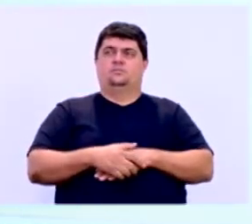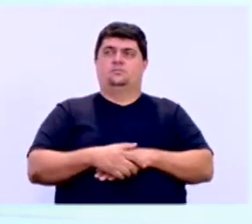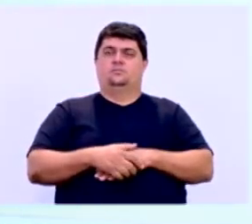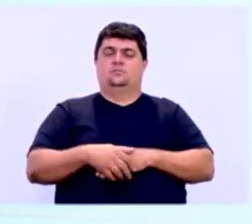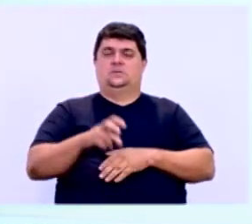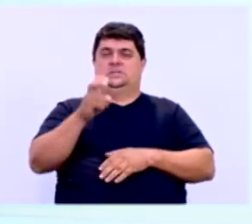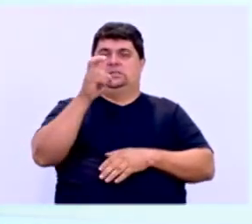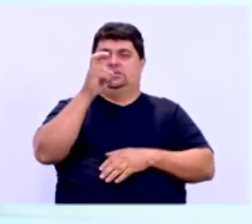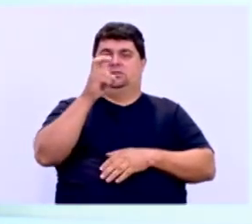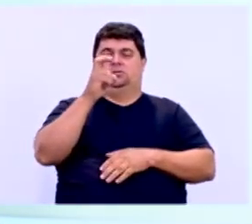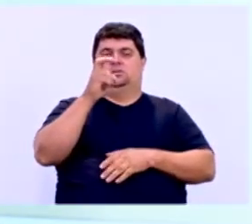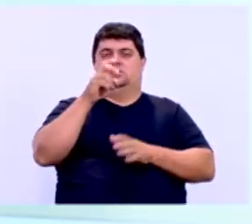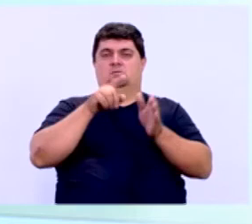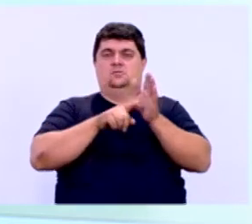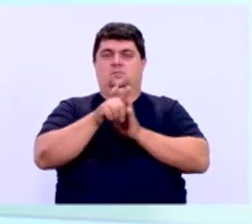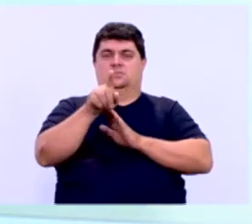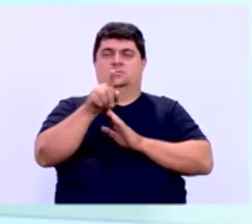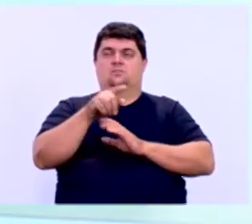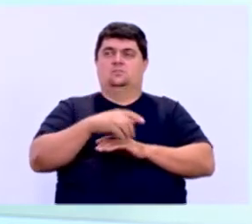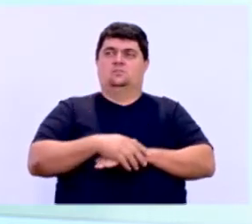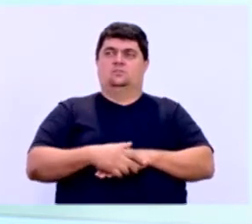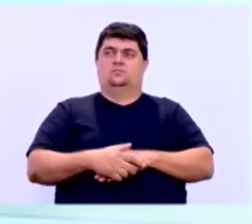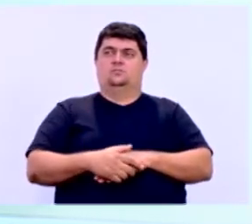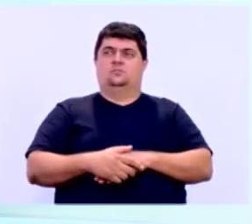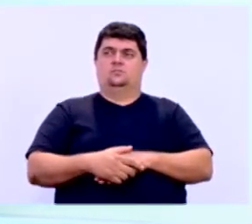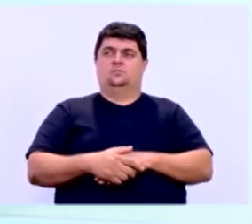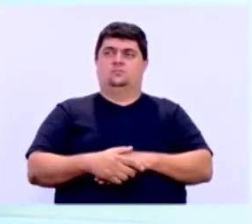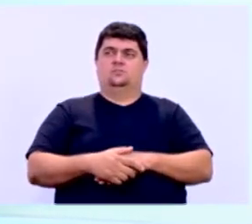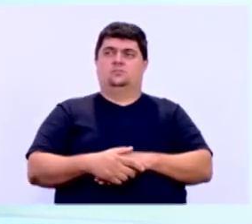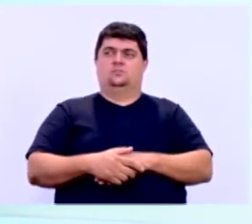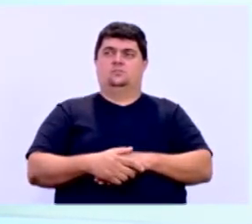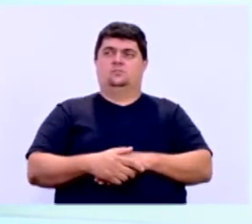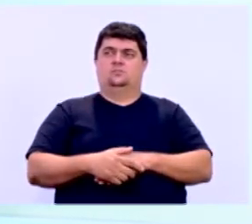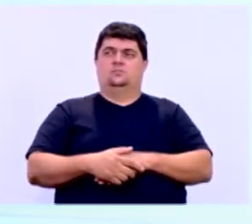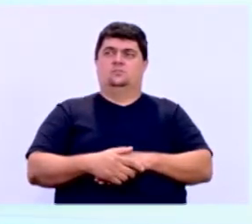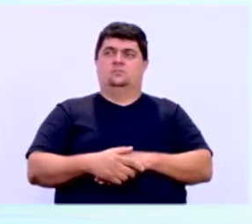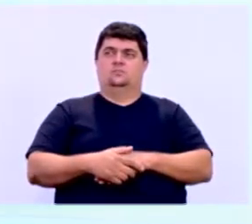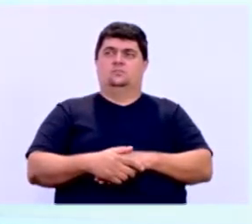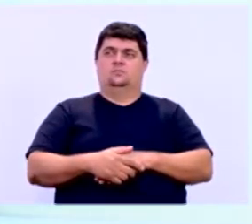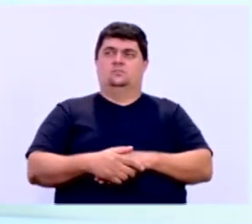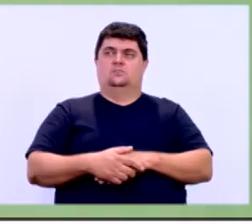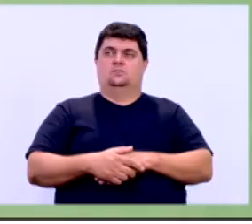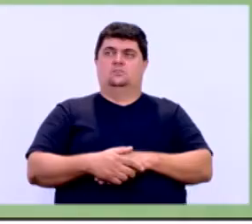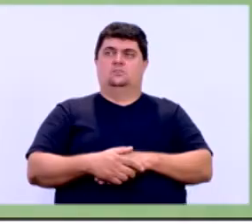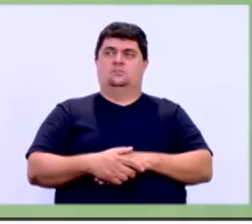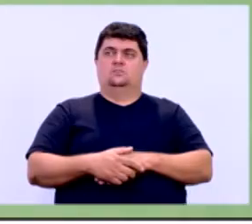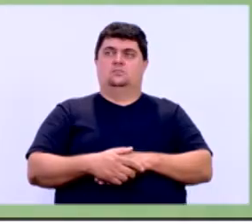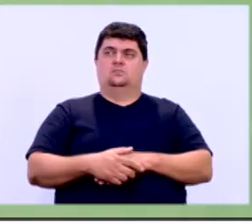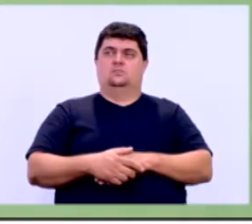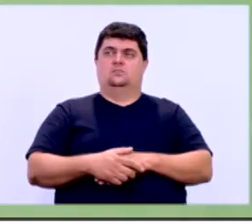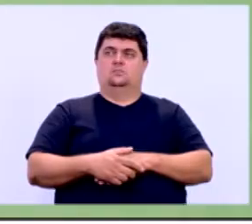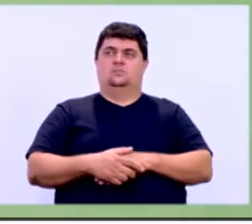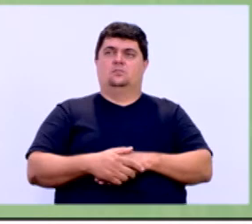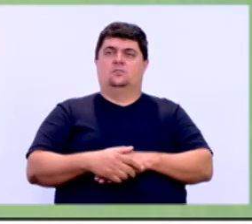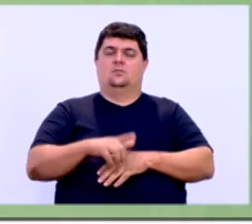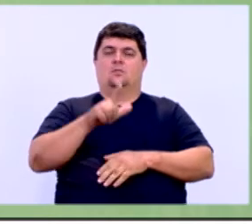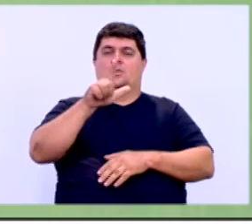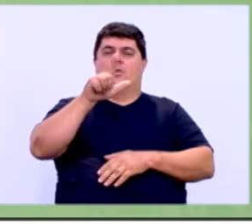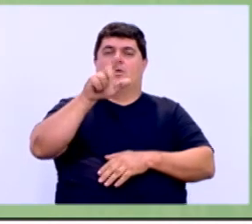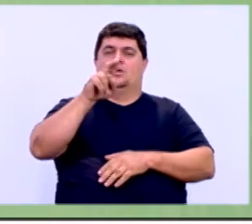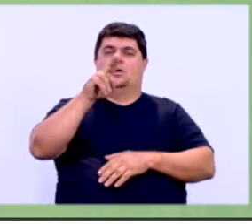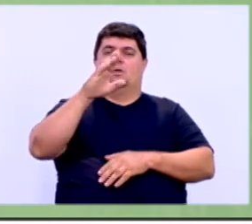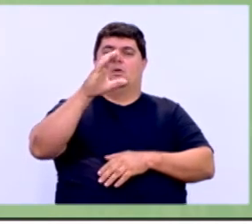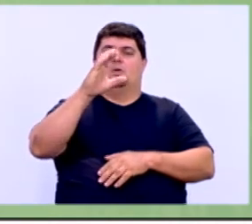nossa quinta questão, tá? Vamos para a nossa quinta questão, né? A nossa quinta questão, ela fala sobre o